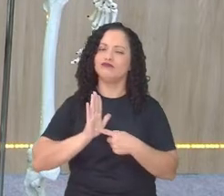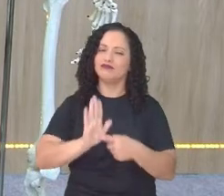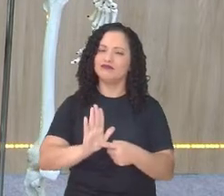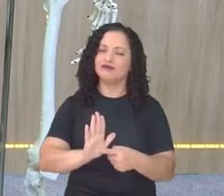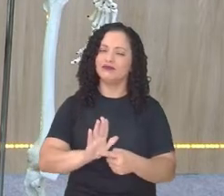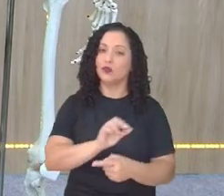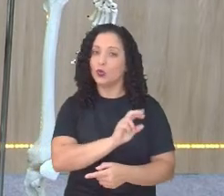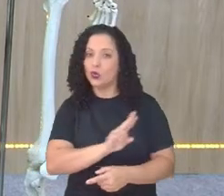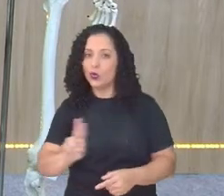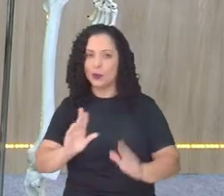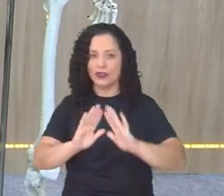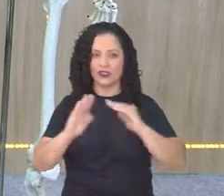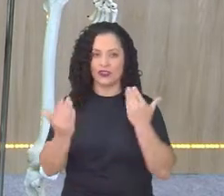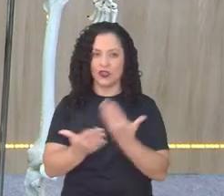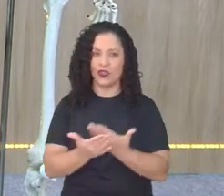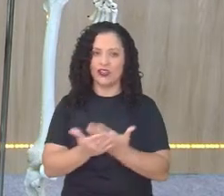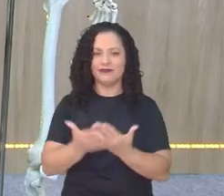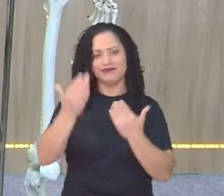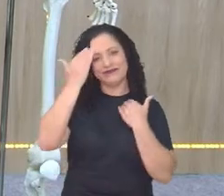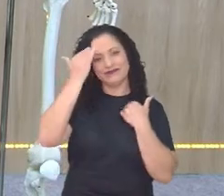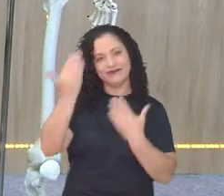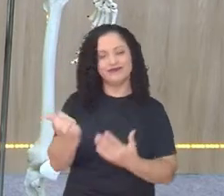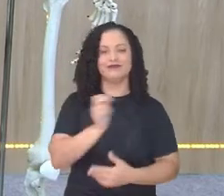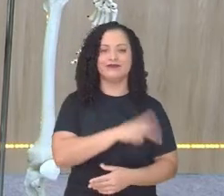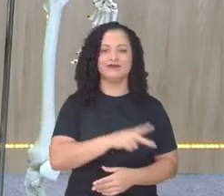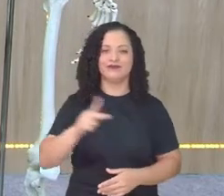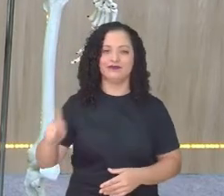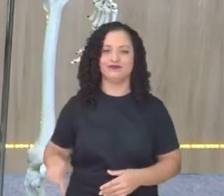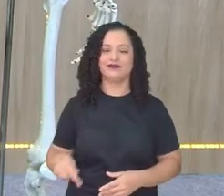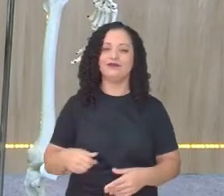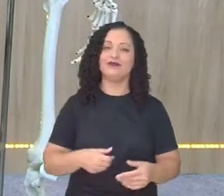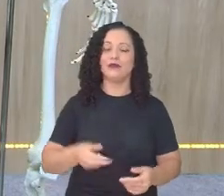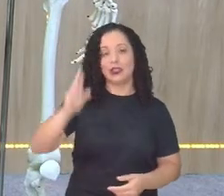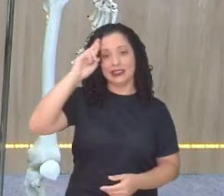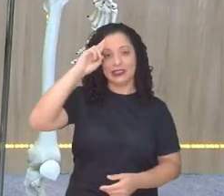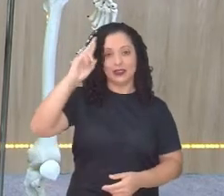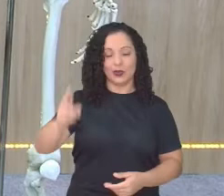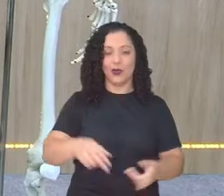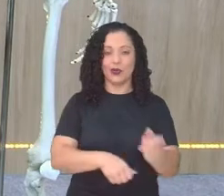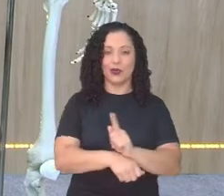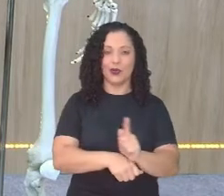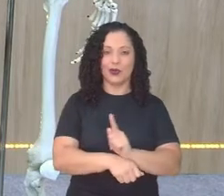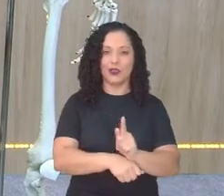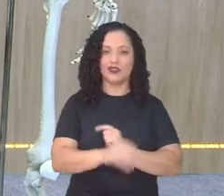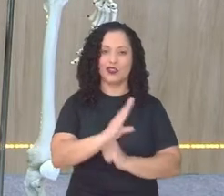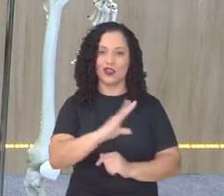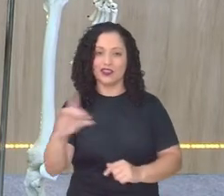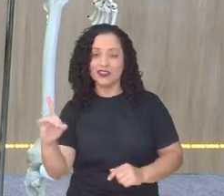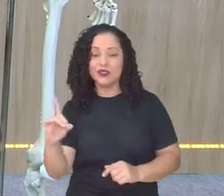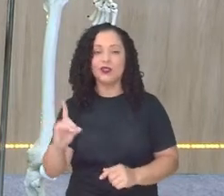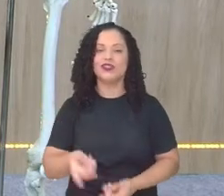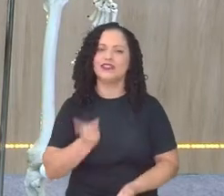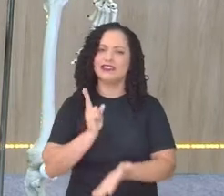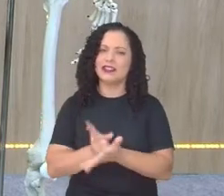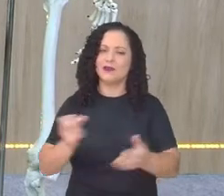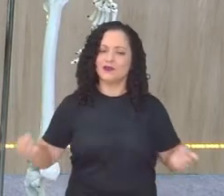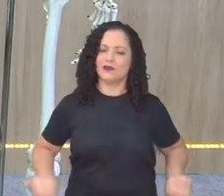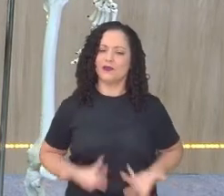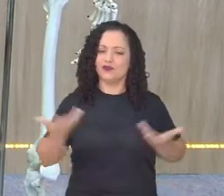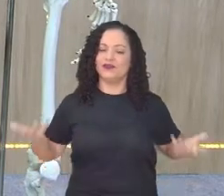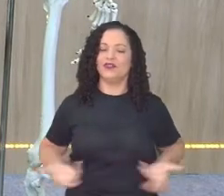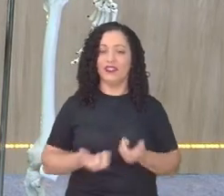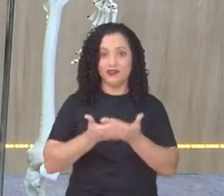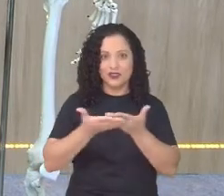a gente aqui já agradece aos professores, gestores, né, coordenadores que estão incentivando a vocês